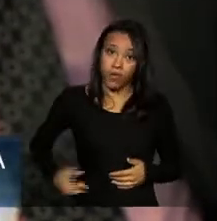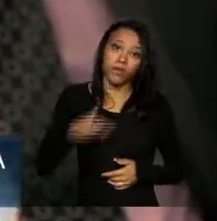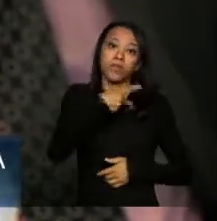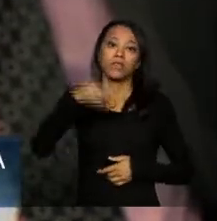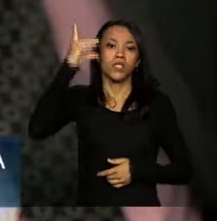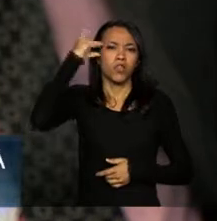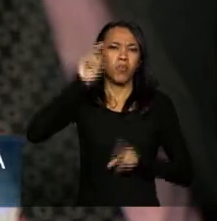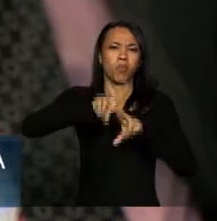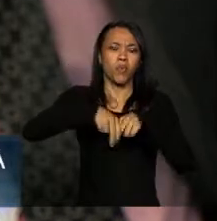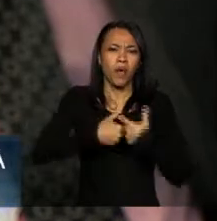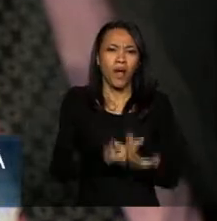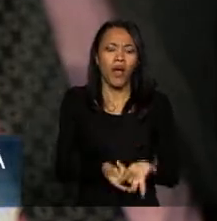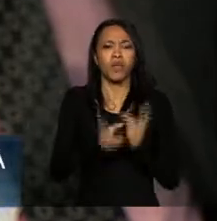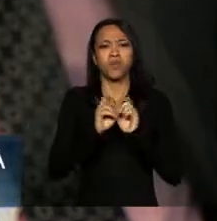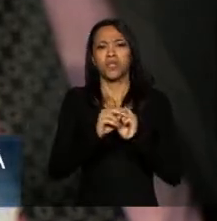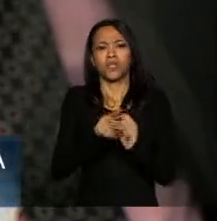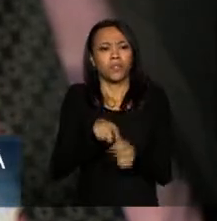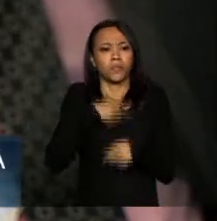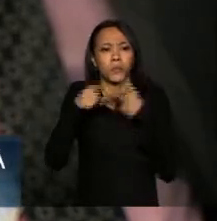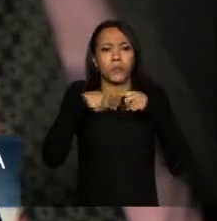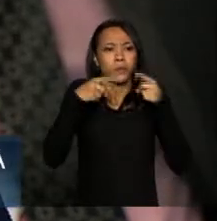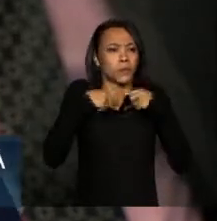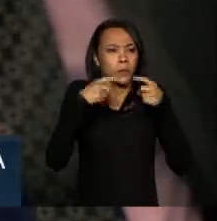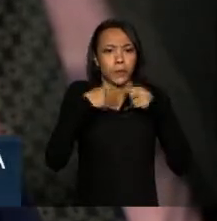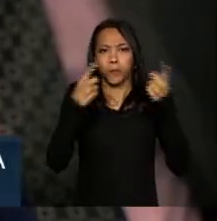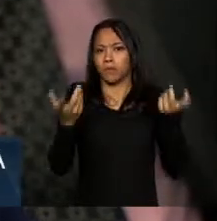reforma agrária e